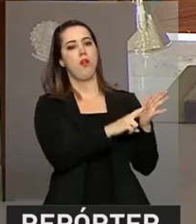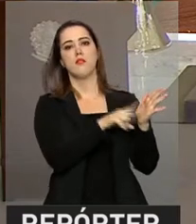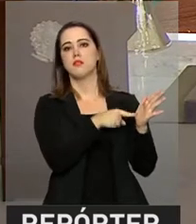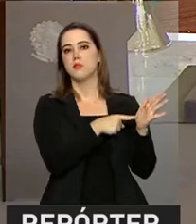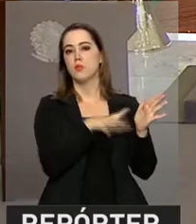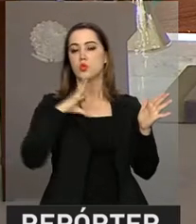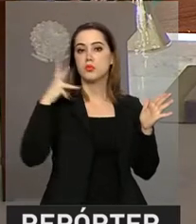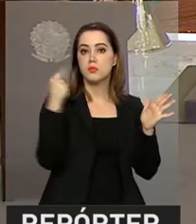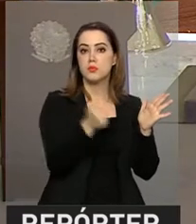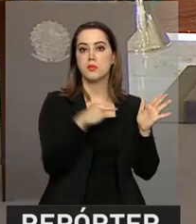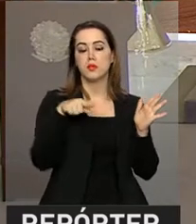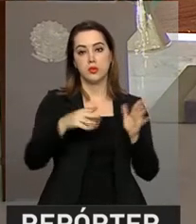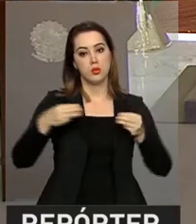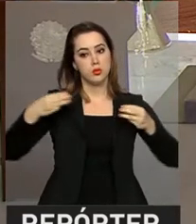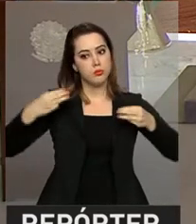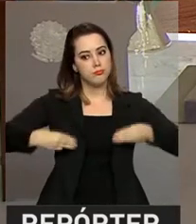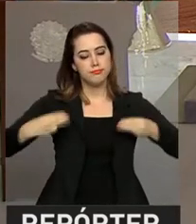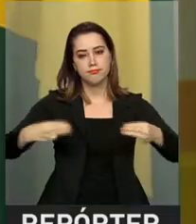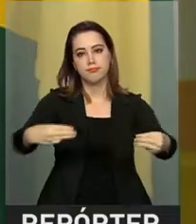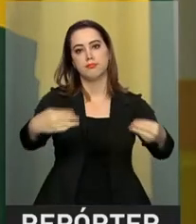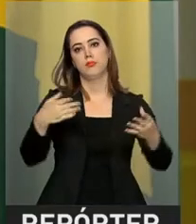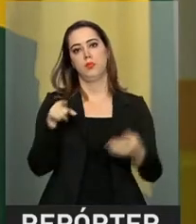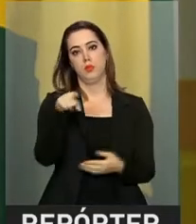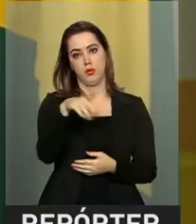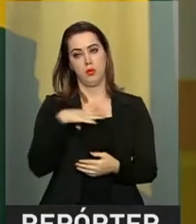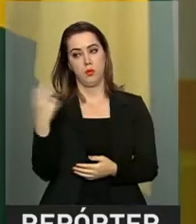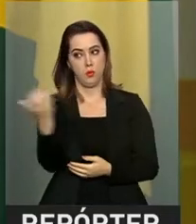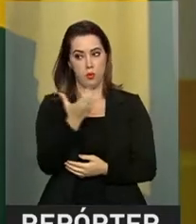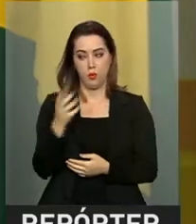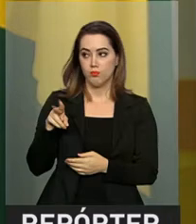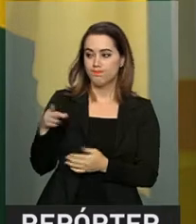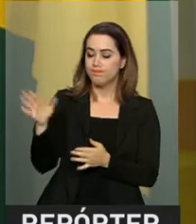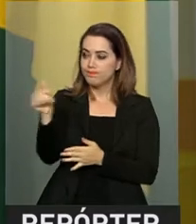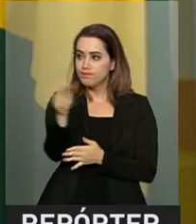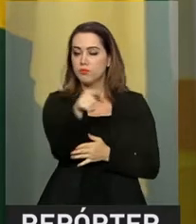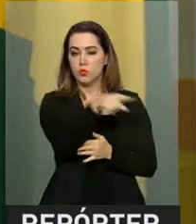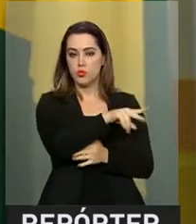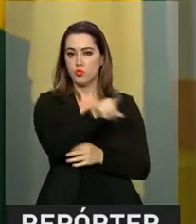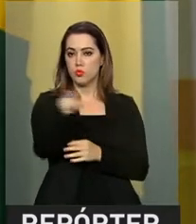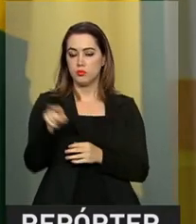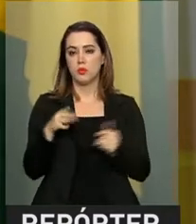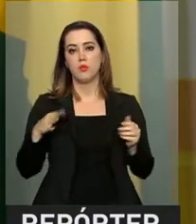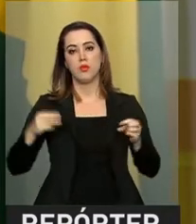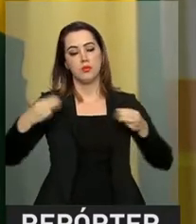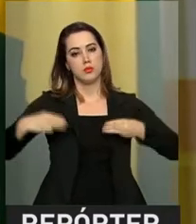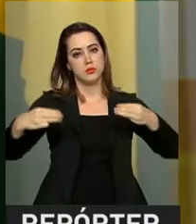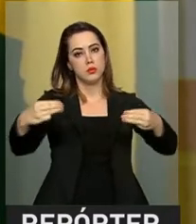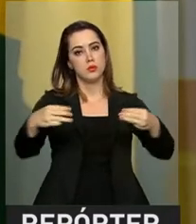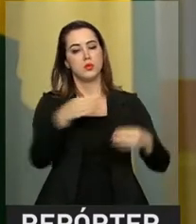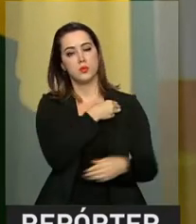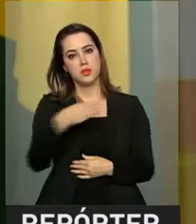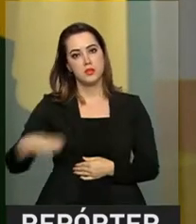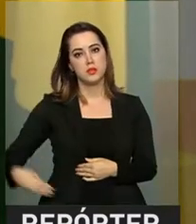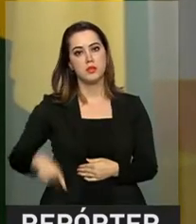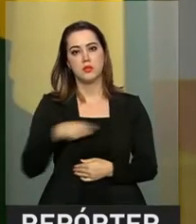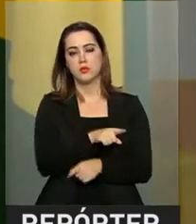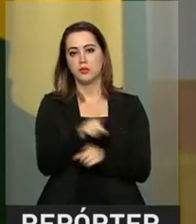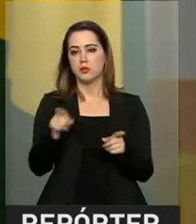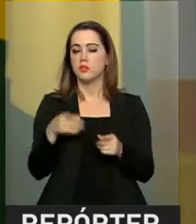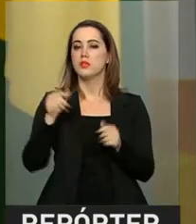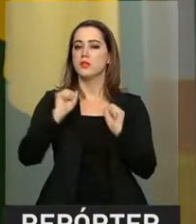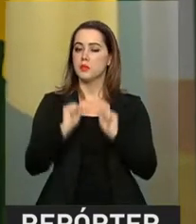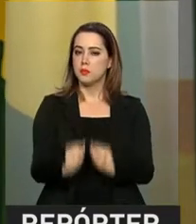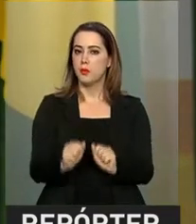mais uma vez, eu quero convocar os senhores ministros para que nas suas áreas nós possamos desburocratizar a